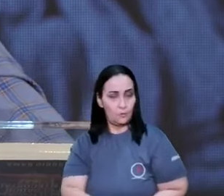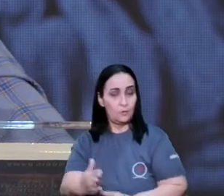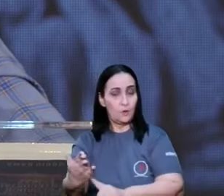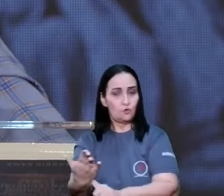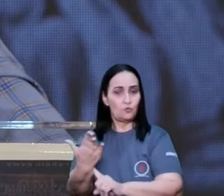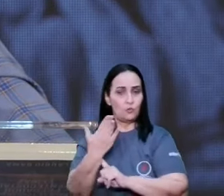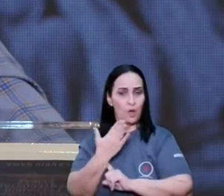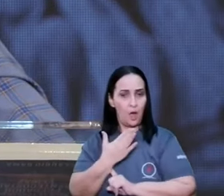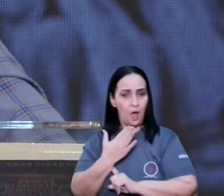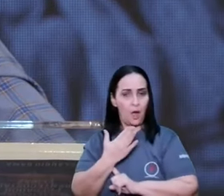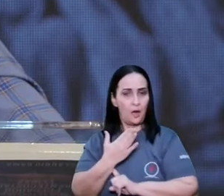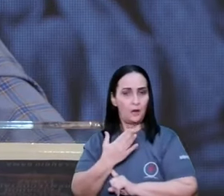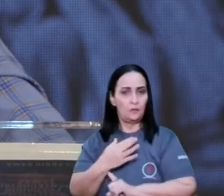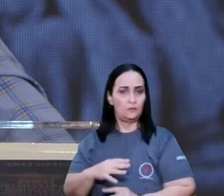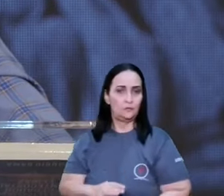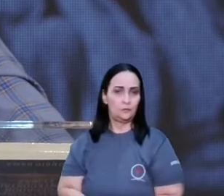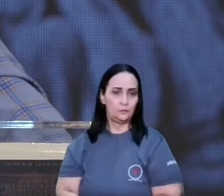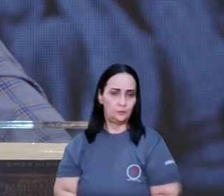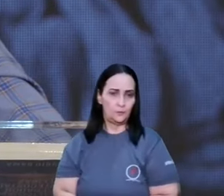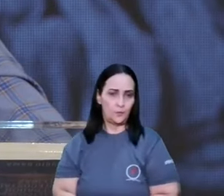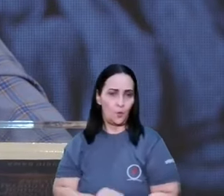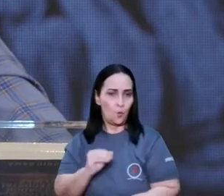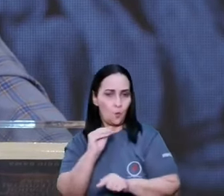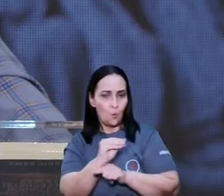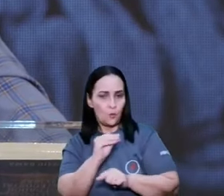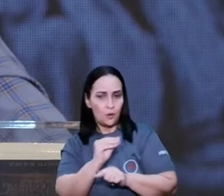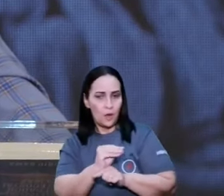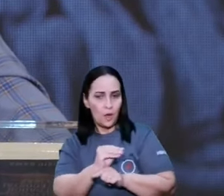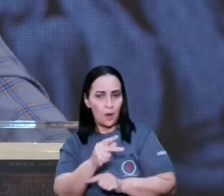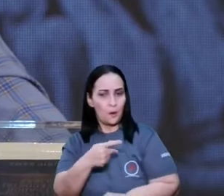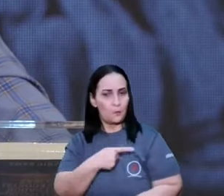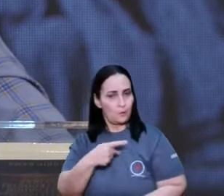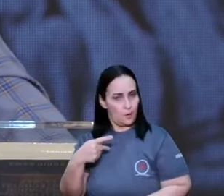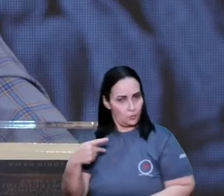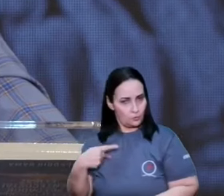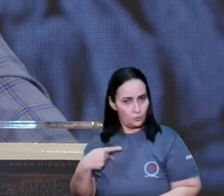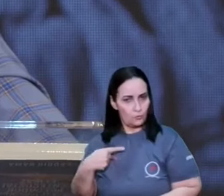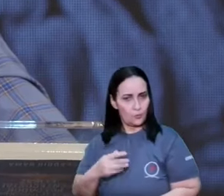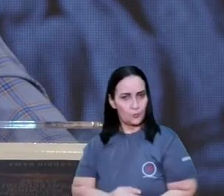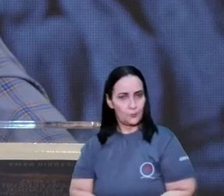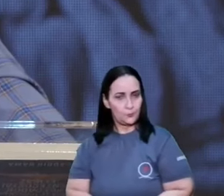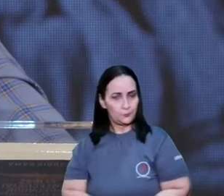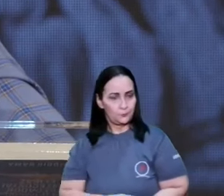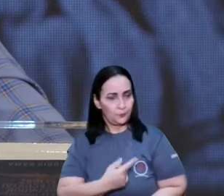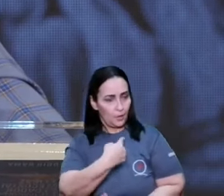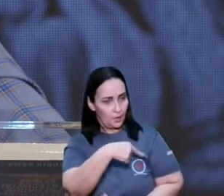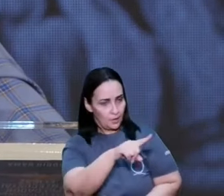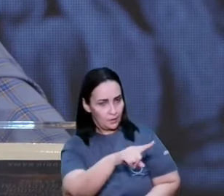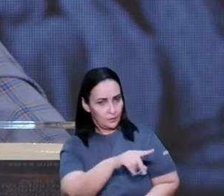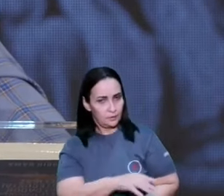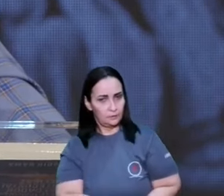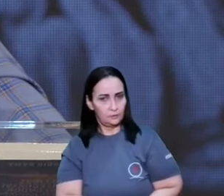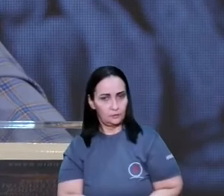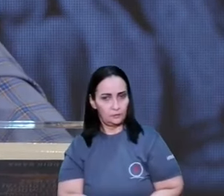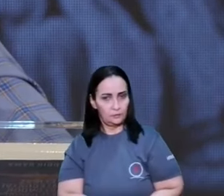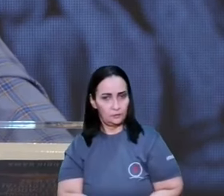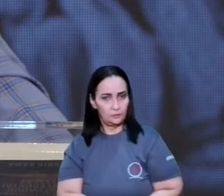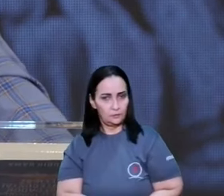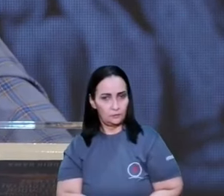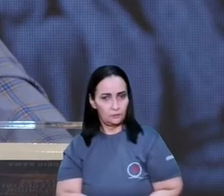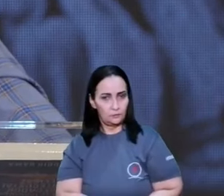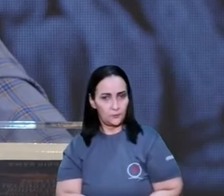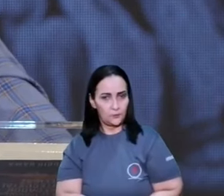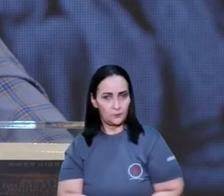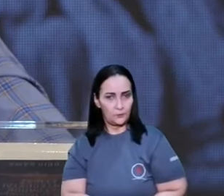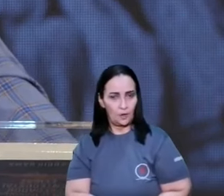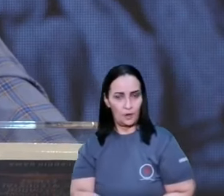comunidade Onde nós estamos e ele entrou no centro cirúrgico e quando ele tava caminhando Ele olhou para mim e disse pai eu não sei